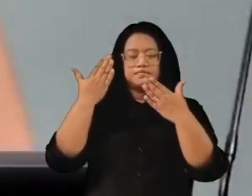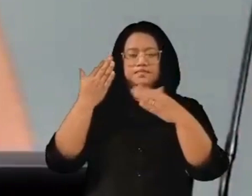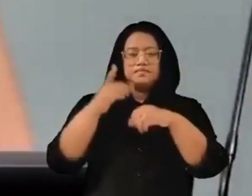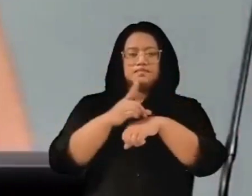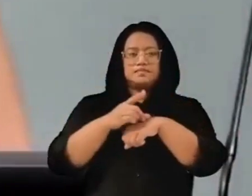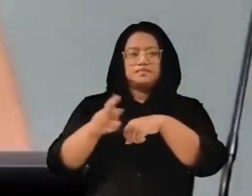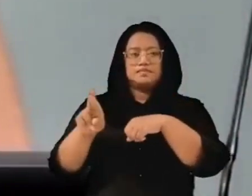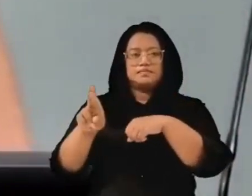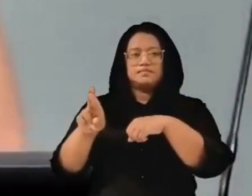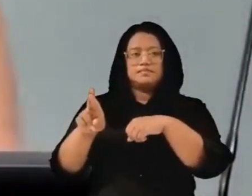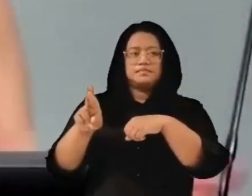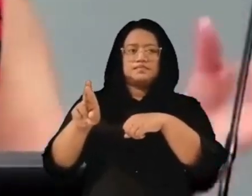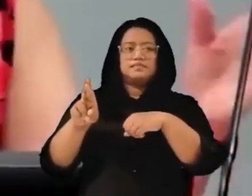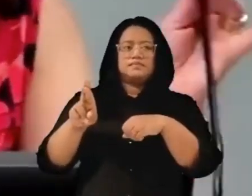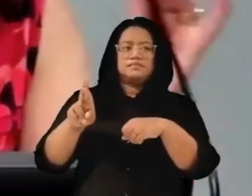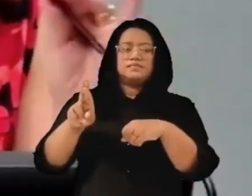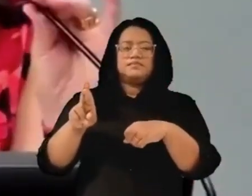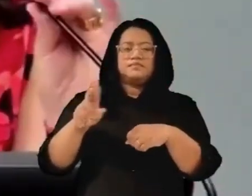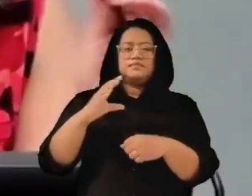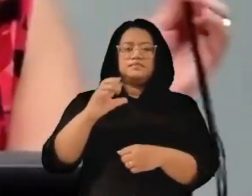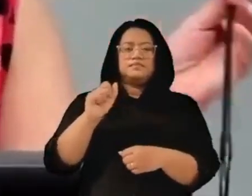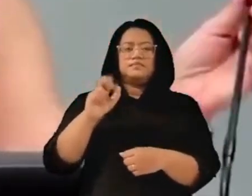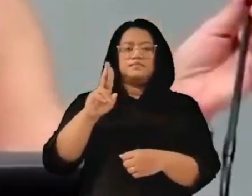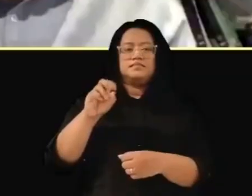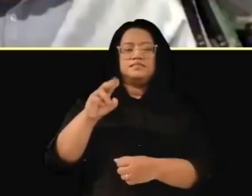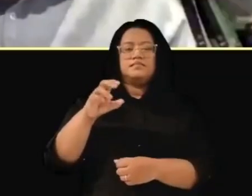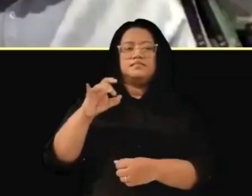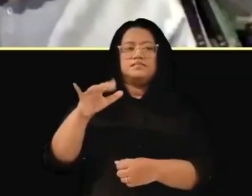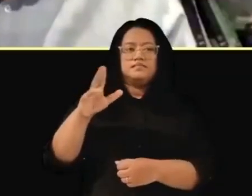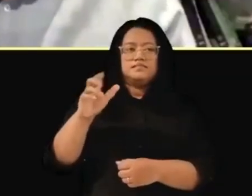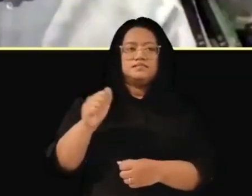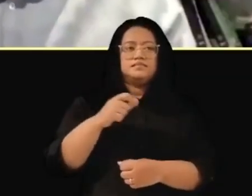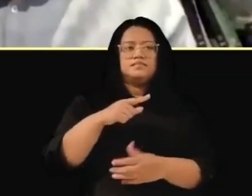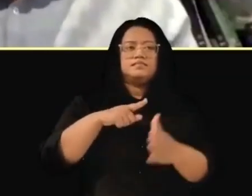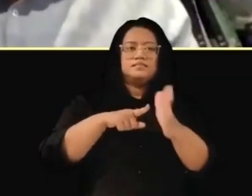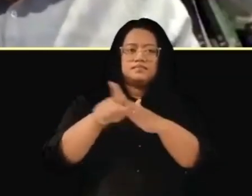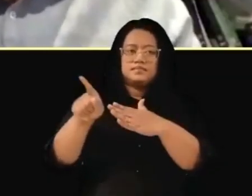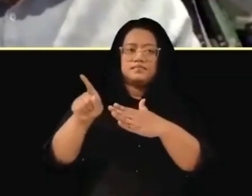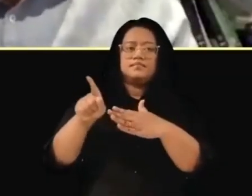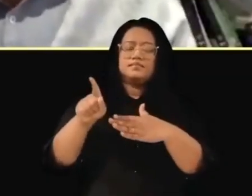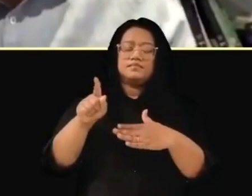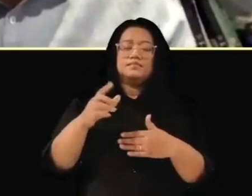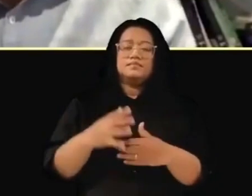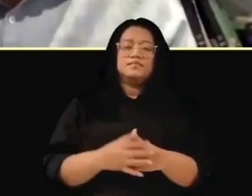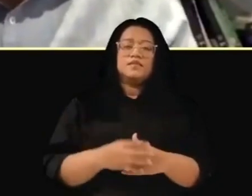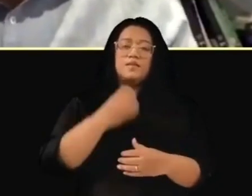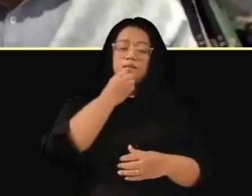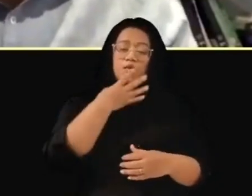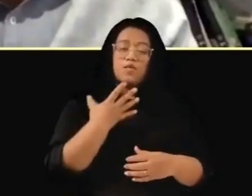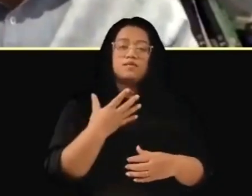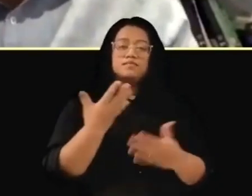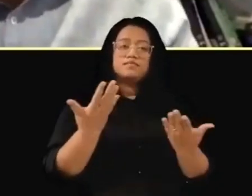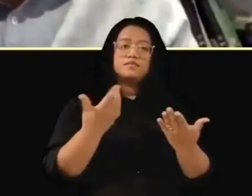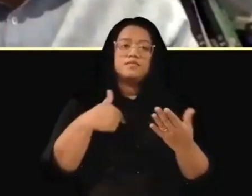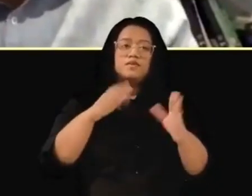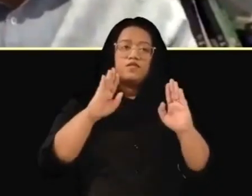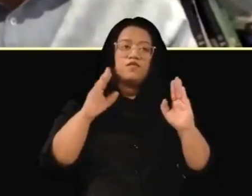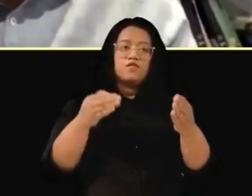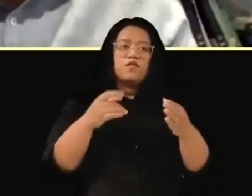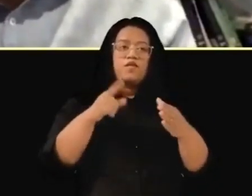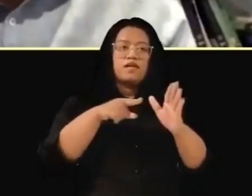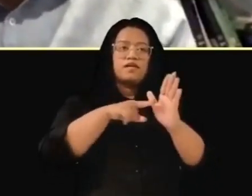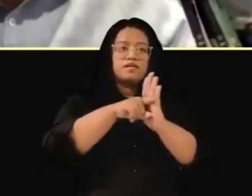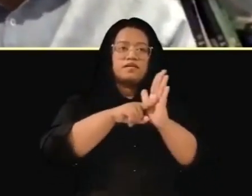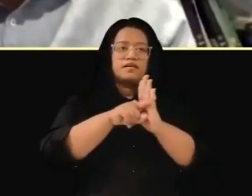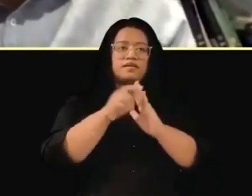Posso falar? Doutora Carolina, Pode sim. sua pergunta, doutora. Eu diria o seguinte, veja, esse é meu foco de investigação já há